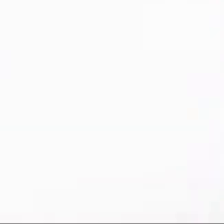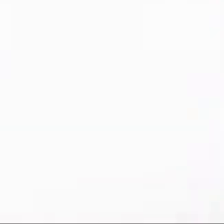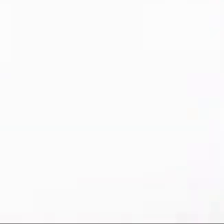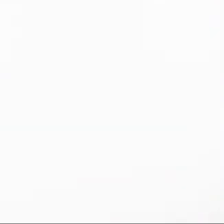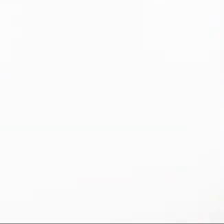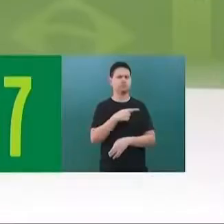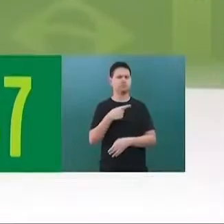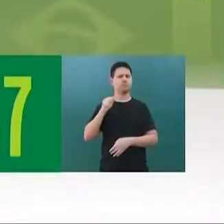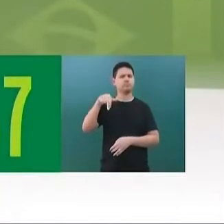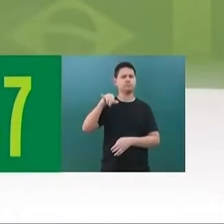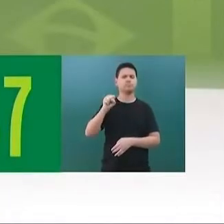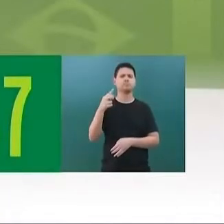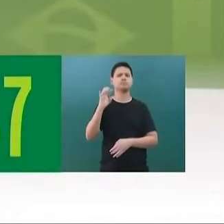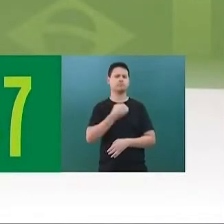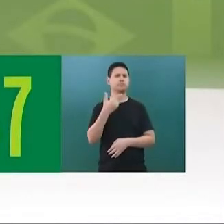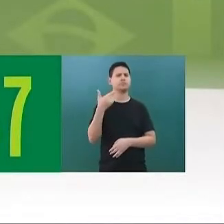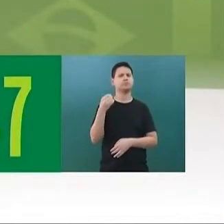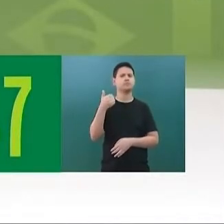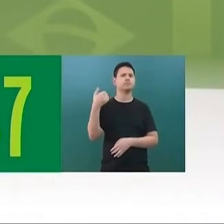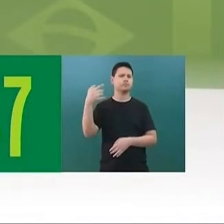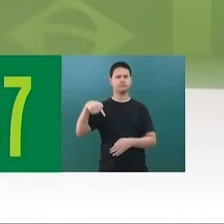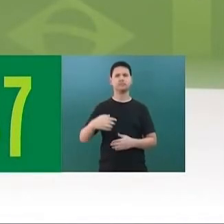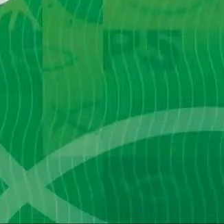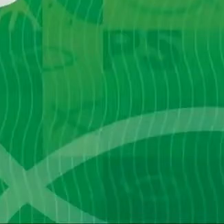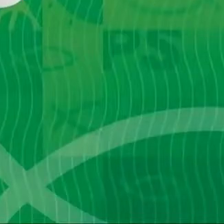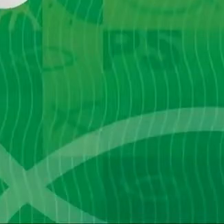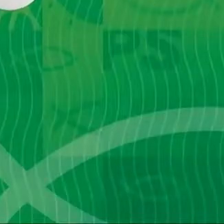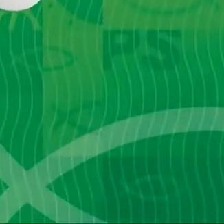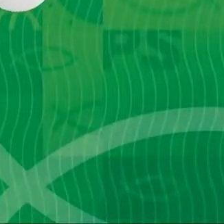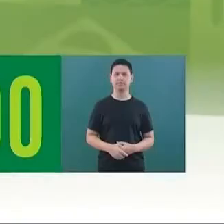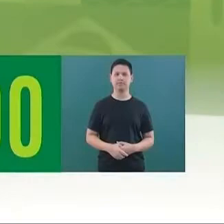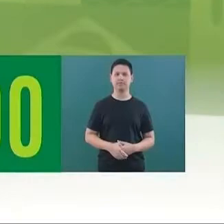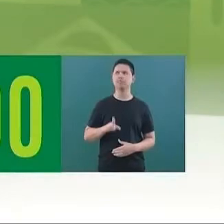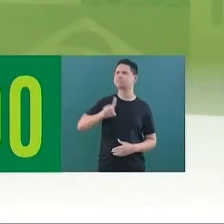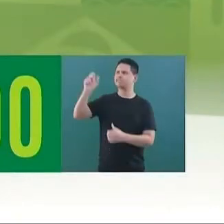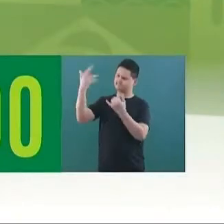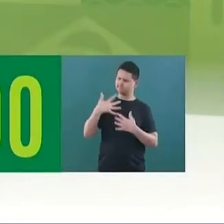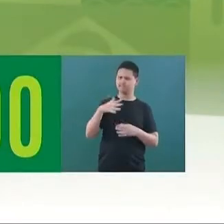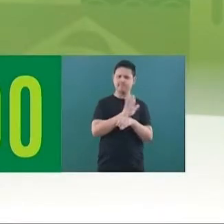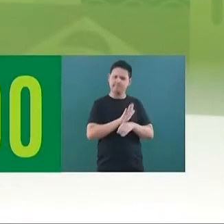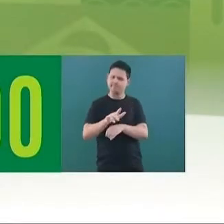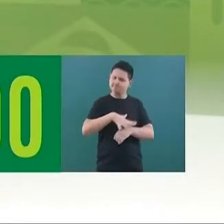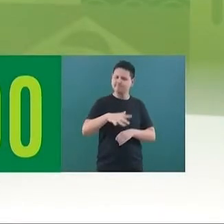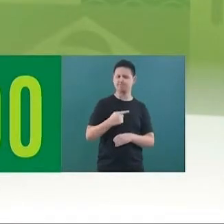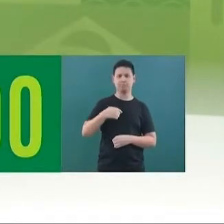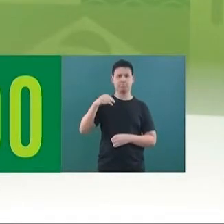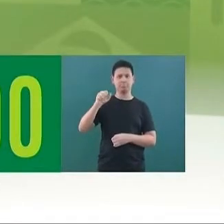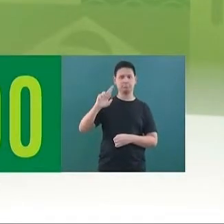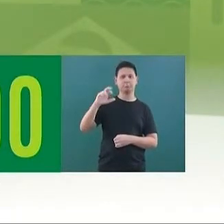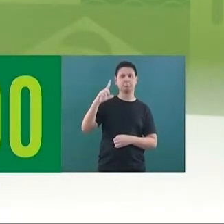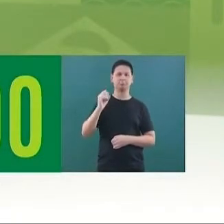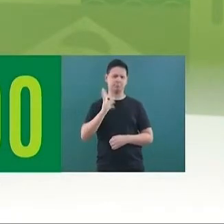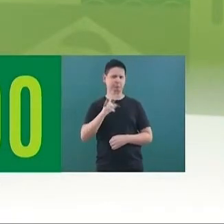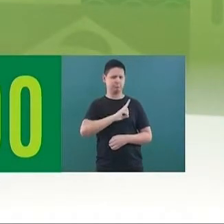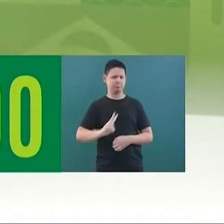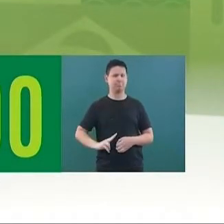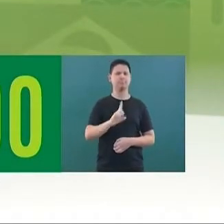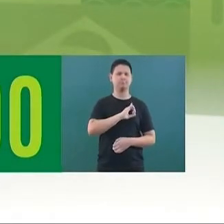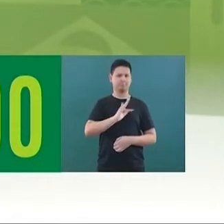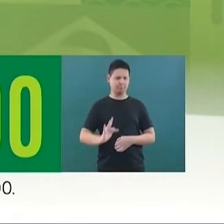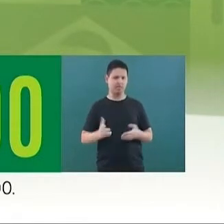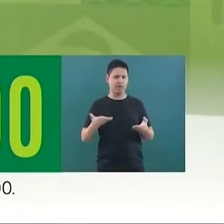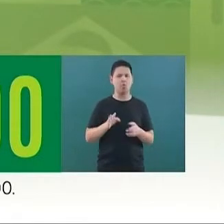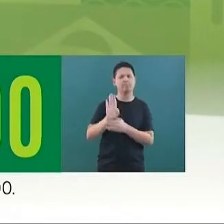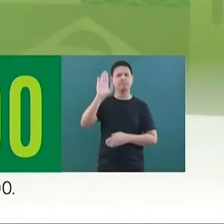23623. Vote Pastor Aristaldo, 20147. Vote 20. Me dá poder de filho. Sou Marcela Guiar, já fui vereador,